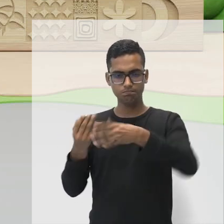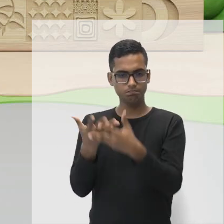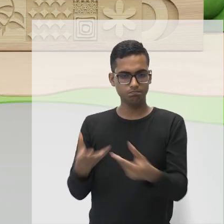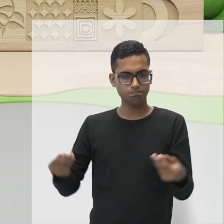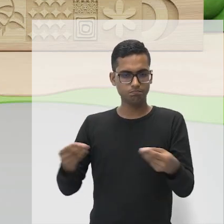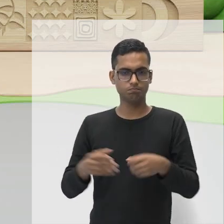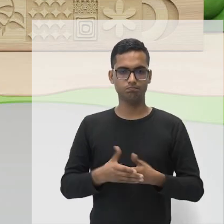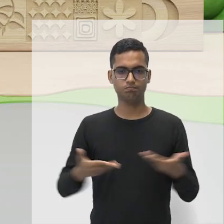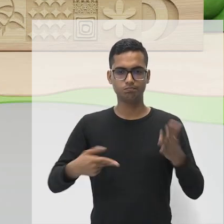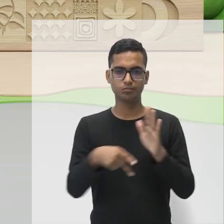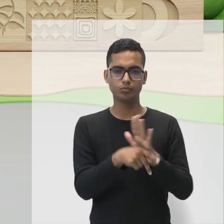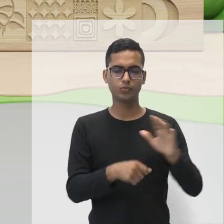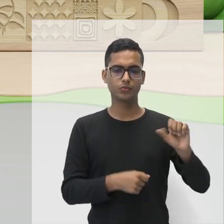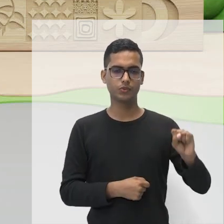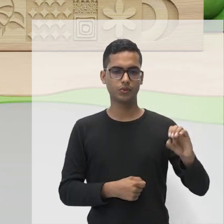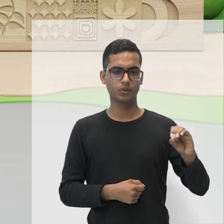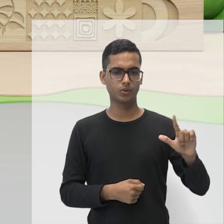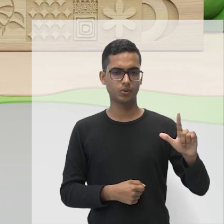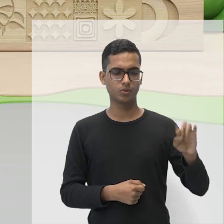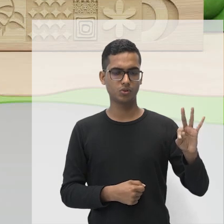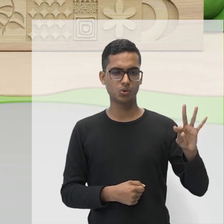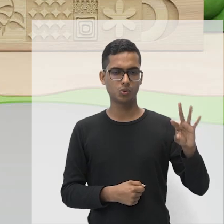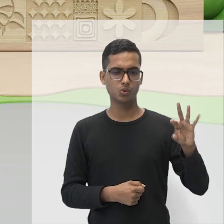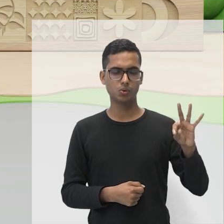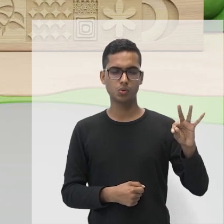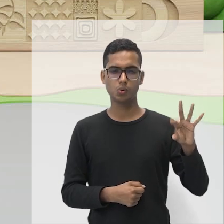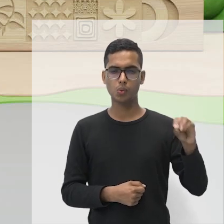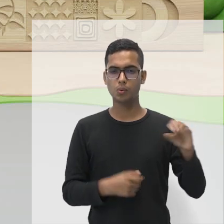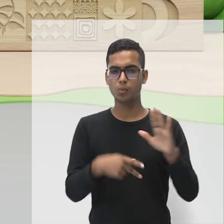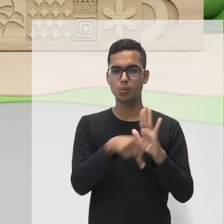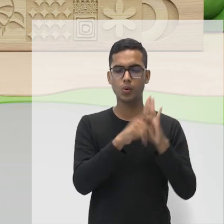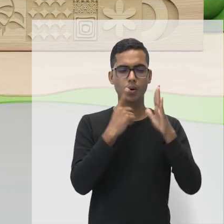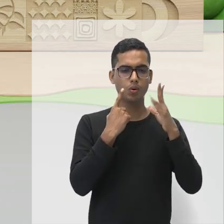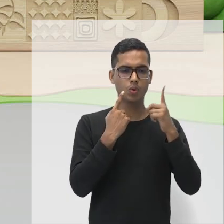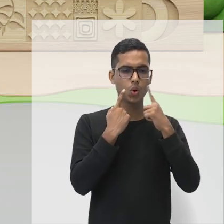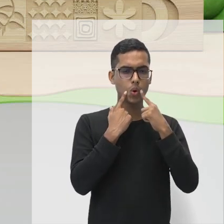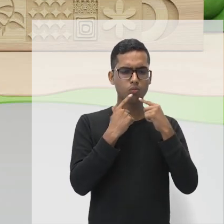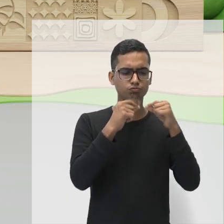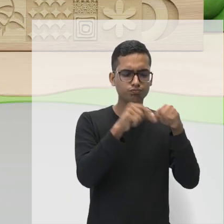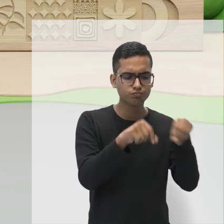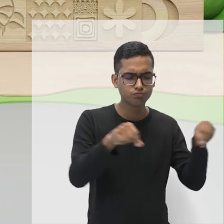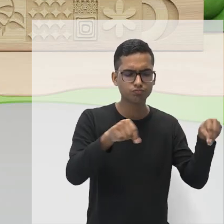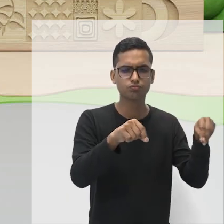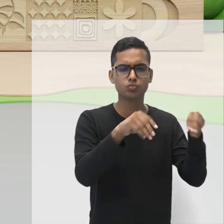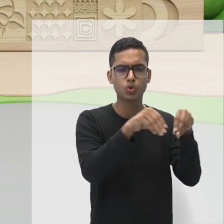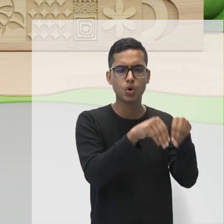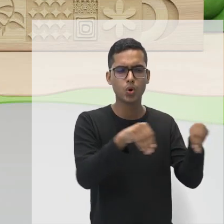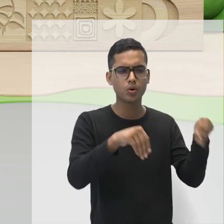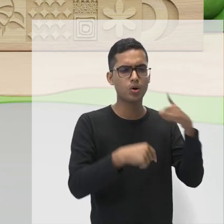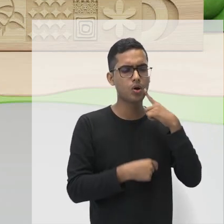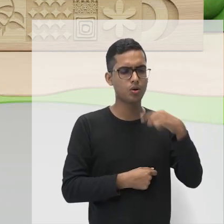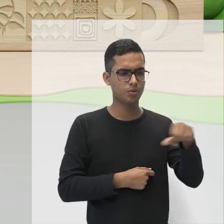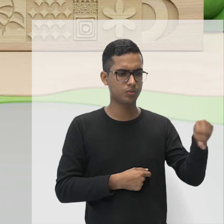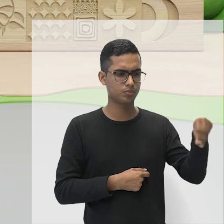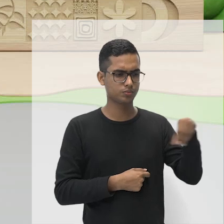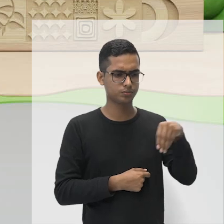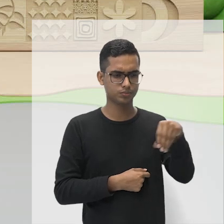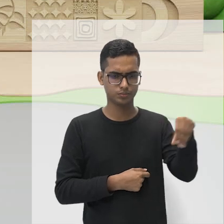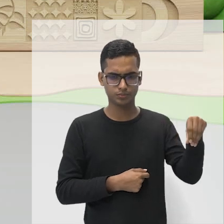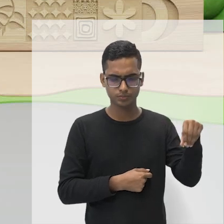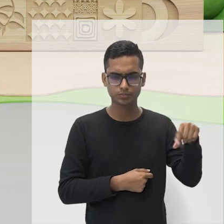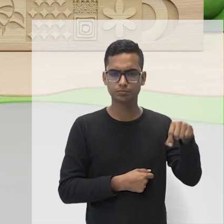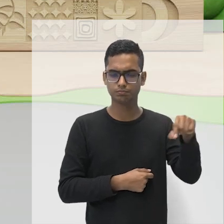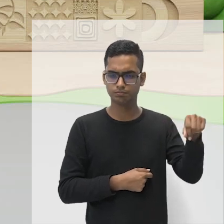aqui, nós temos o quê? O sal, certo? O solvente é evaporado,